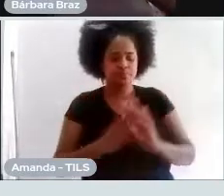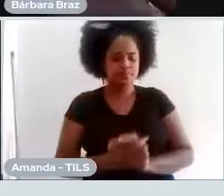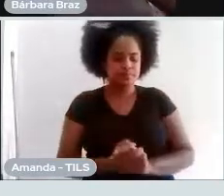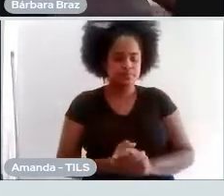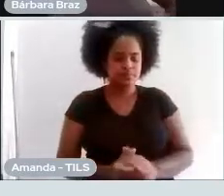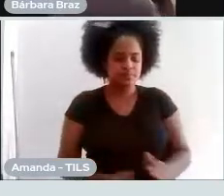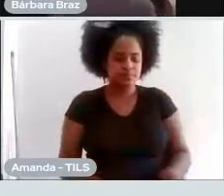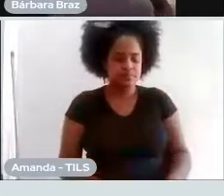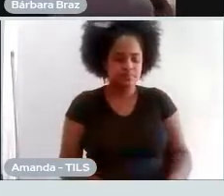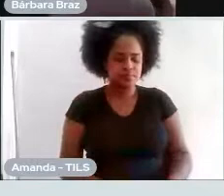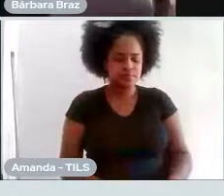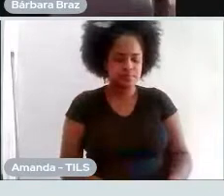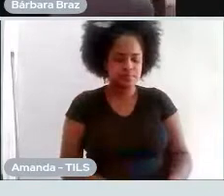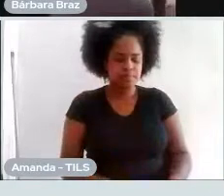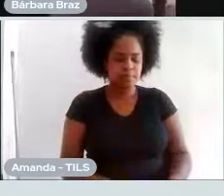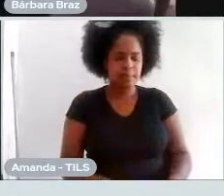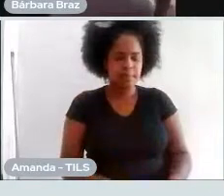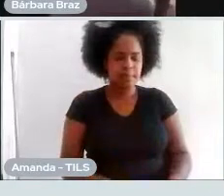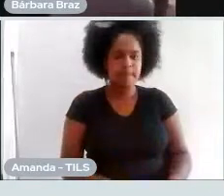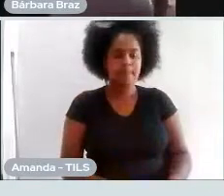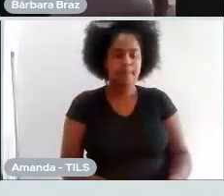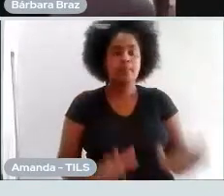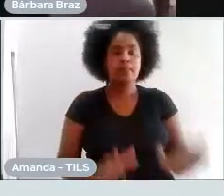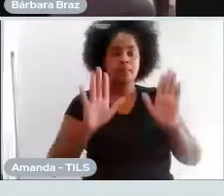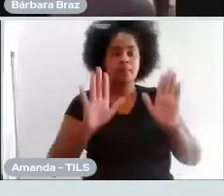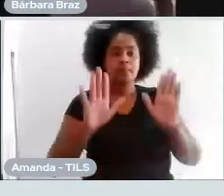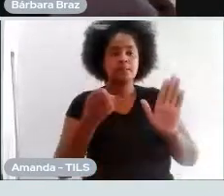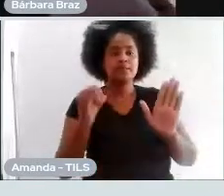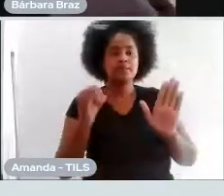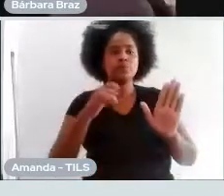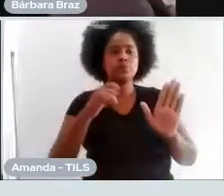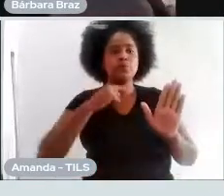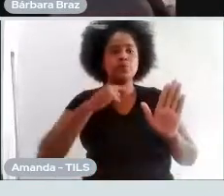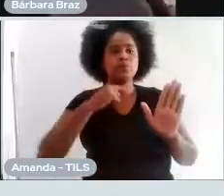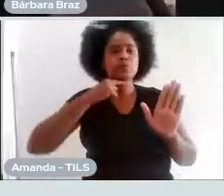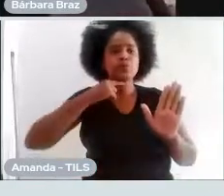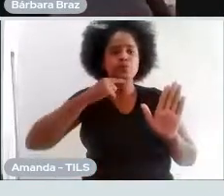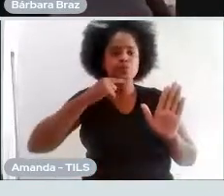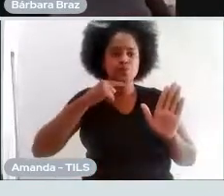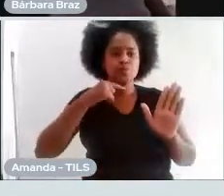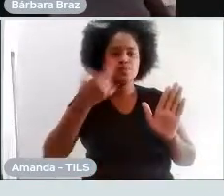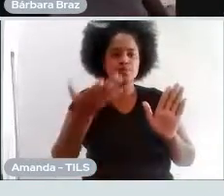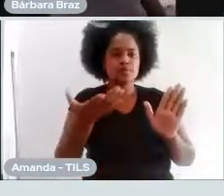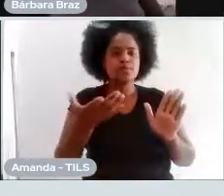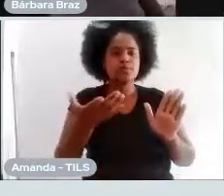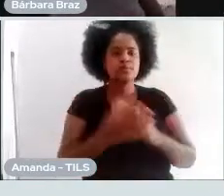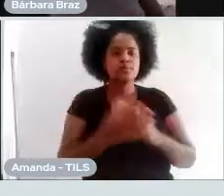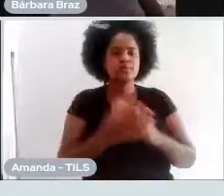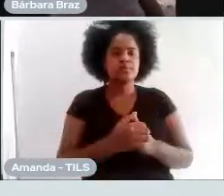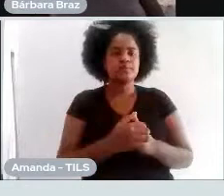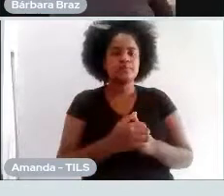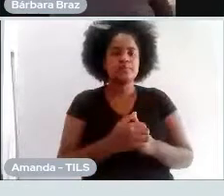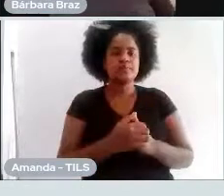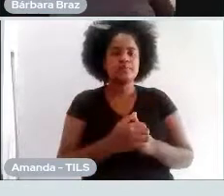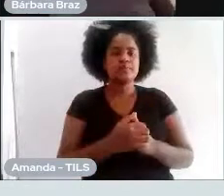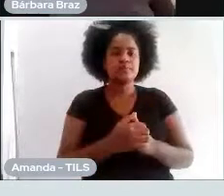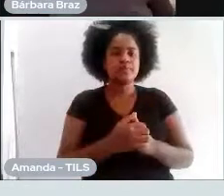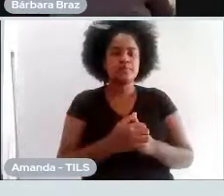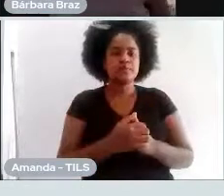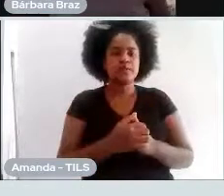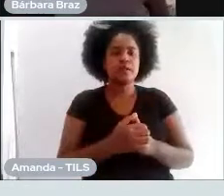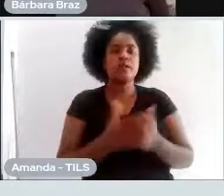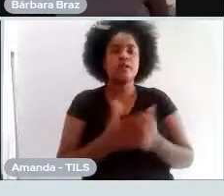caso, né, vocês queiram ter alguma dúvida, estiverem escrevendo o texto de vocês, quiserem falar comigo, pode